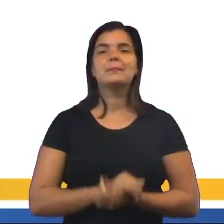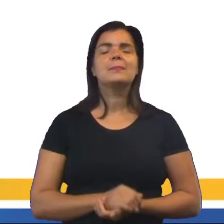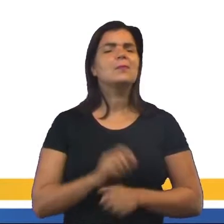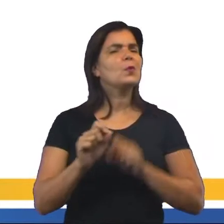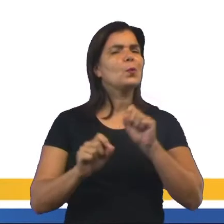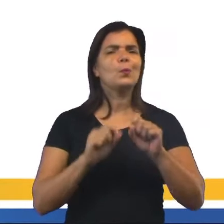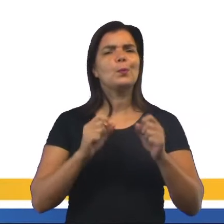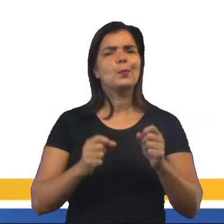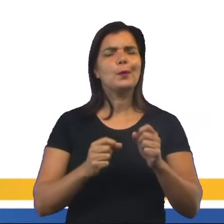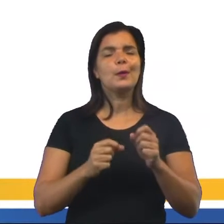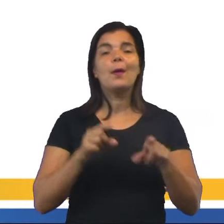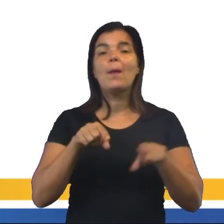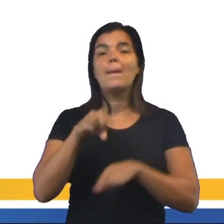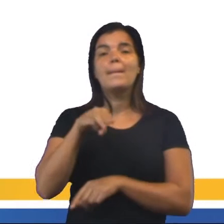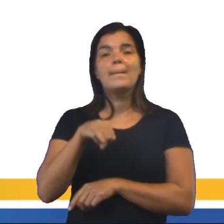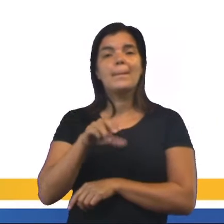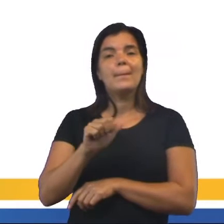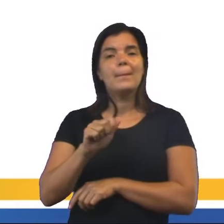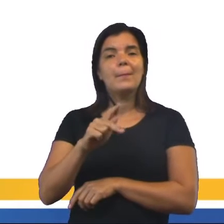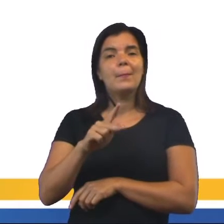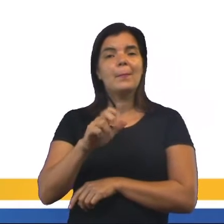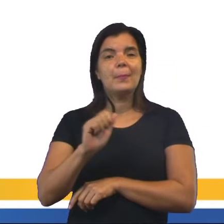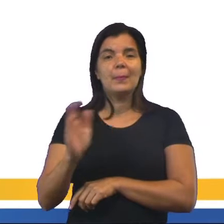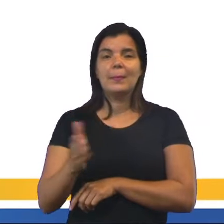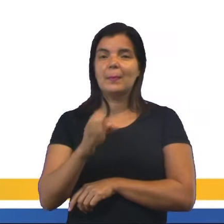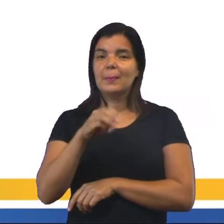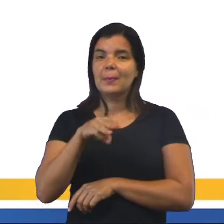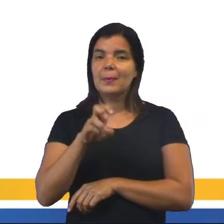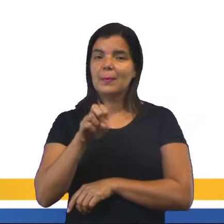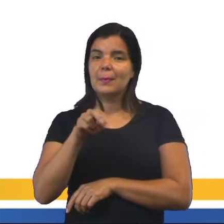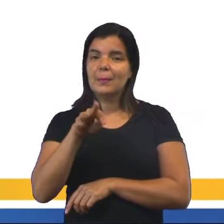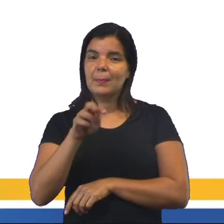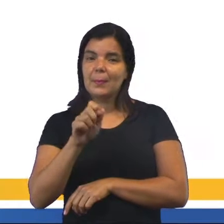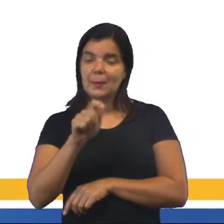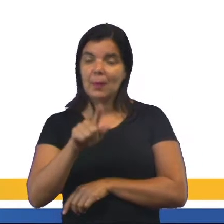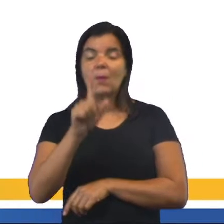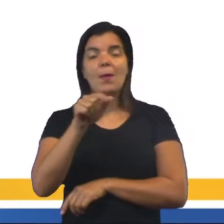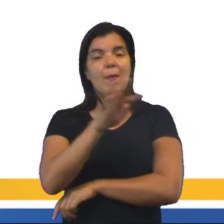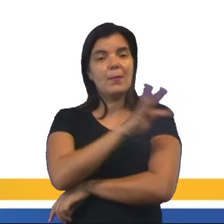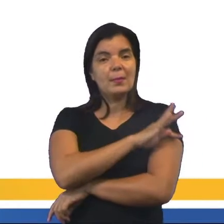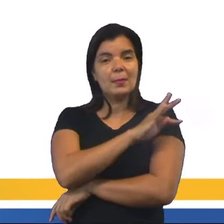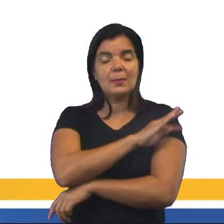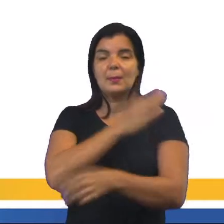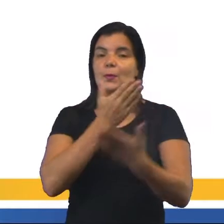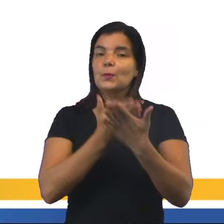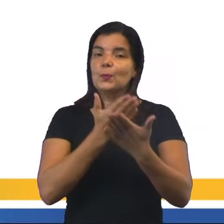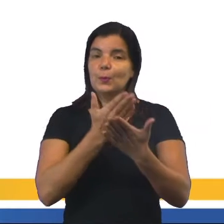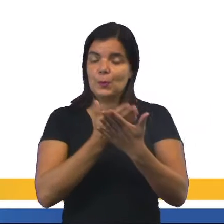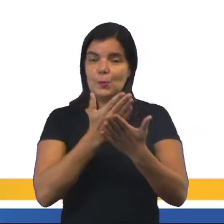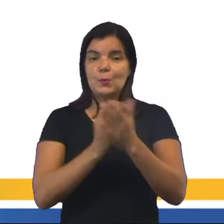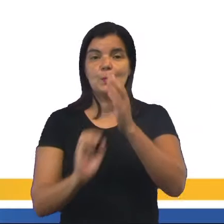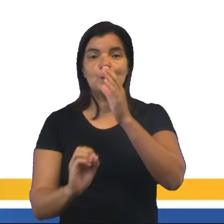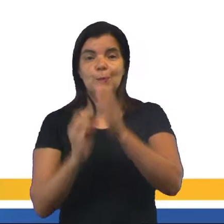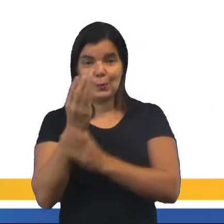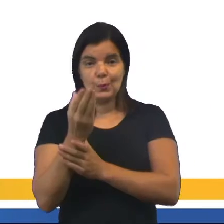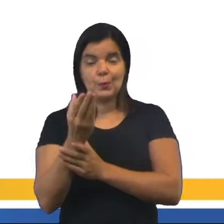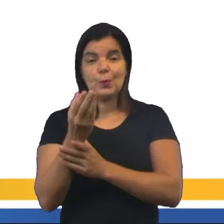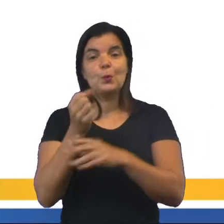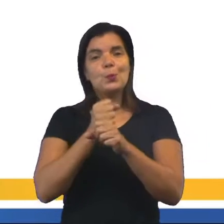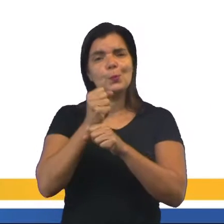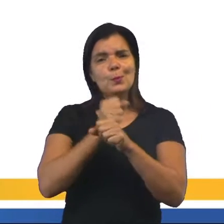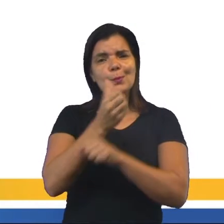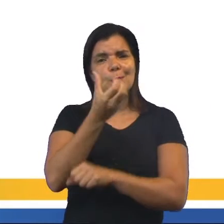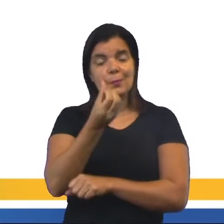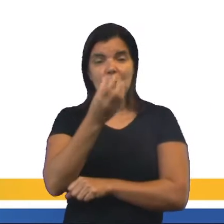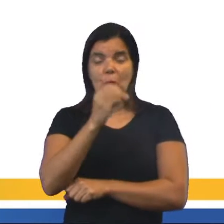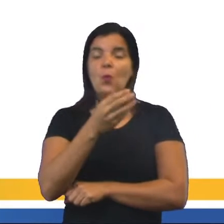é o mapa mental? Mapa mental é uma técnica de estudo criada no final da década de 60 por